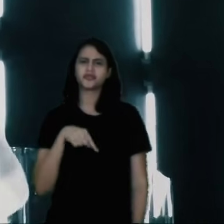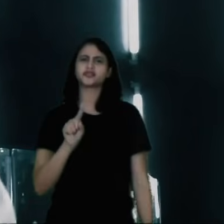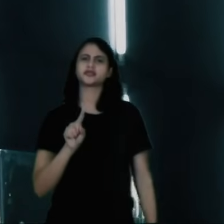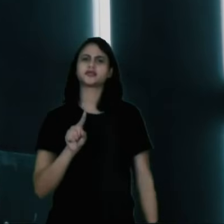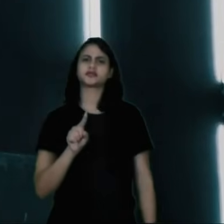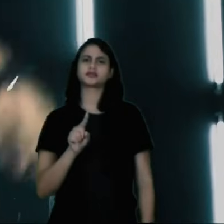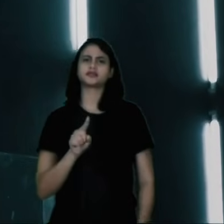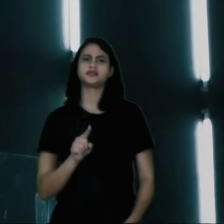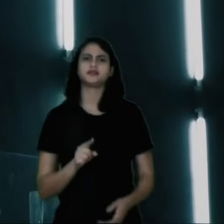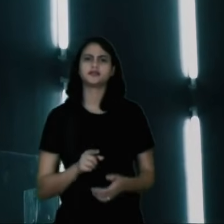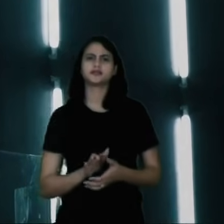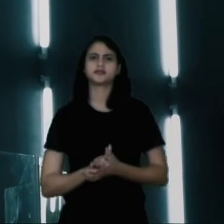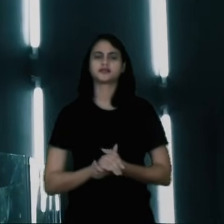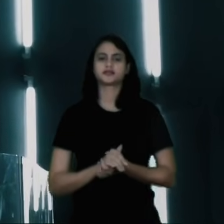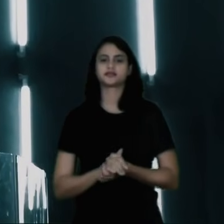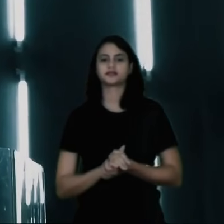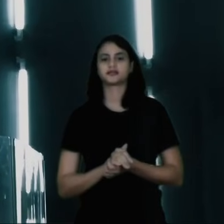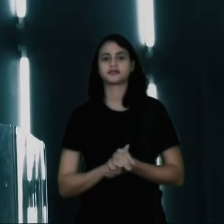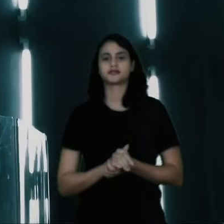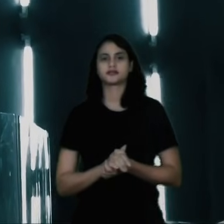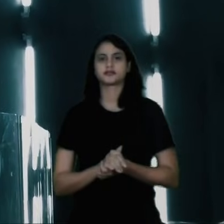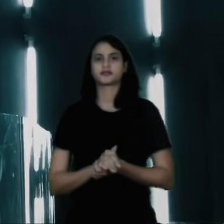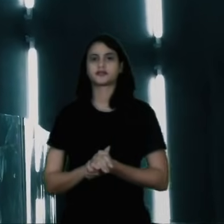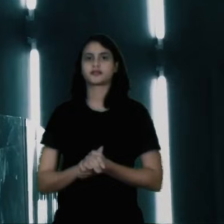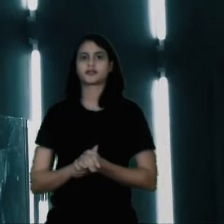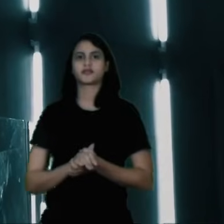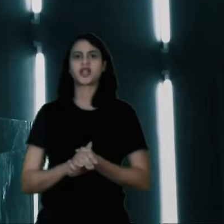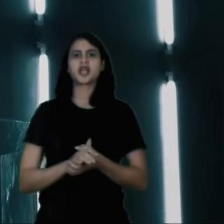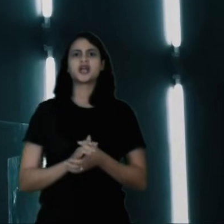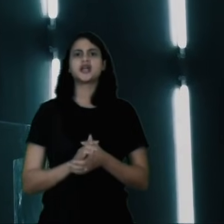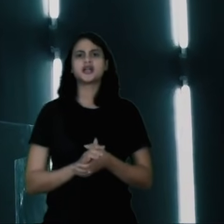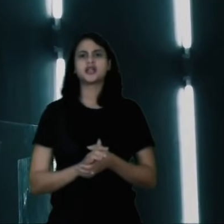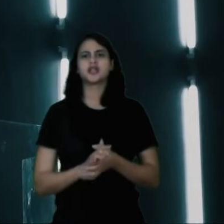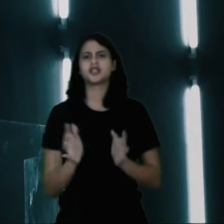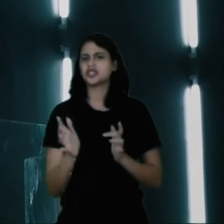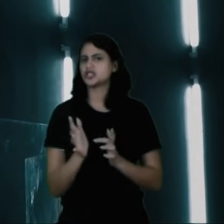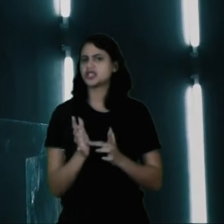Porque Jesus não ouviu os gritos da rejeição.